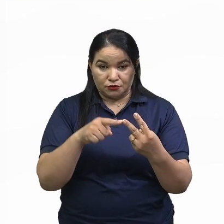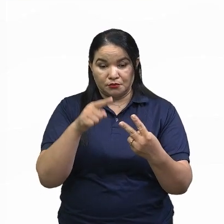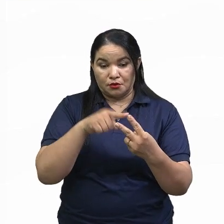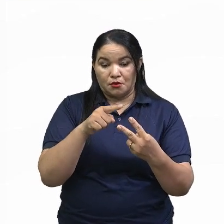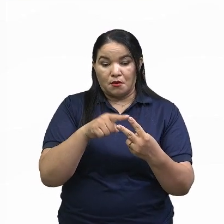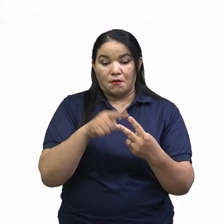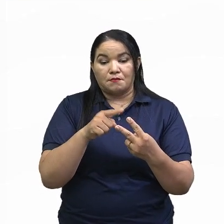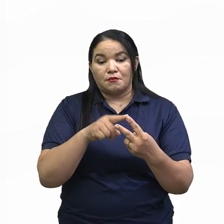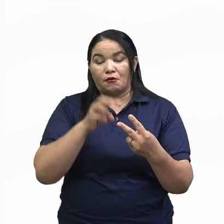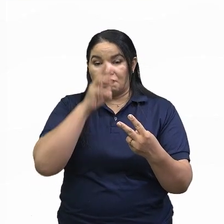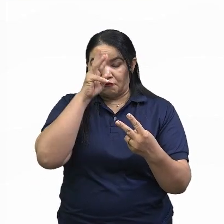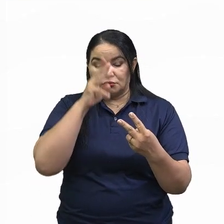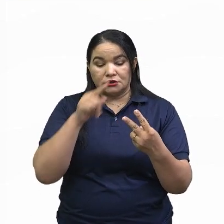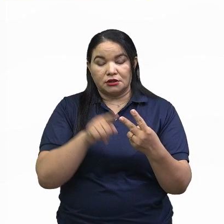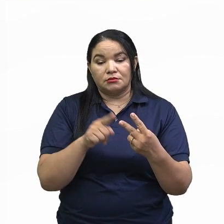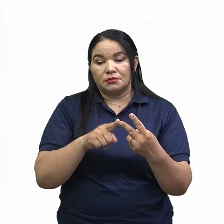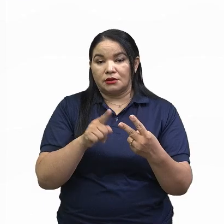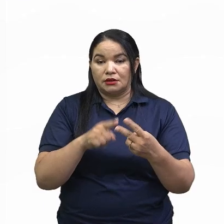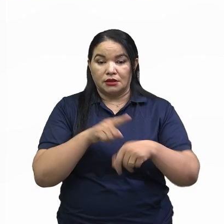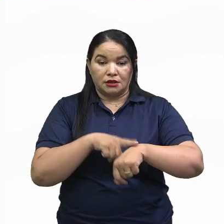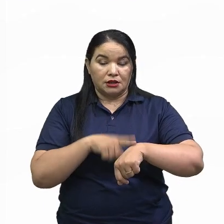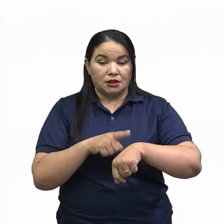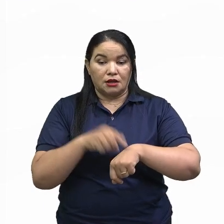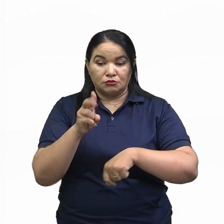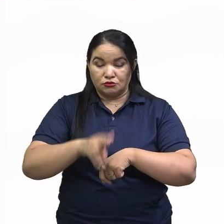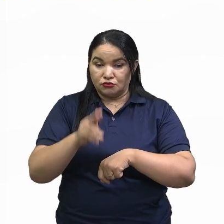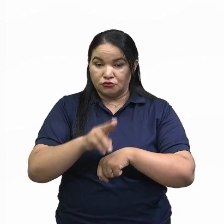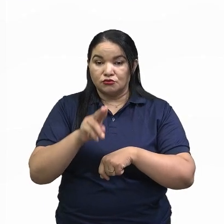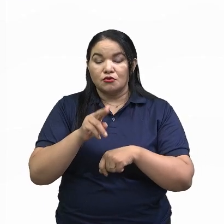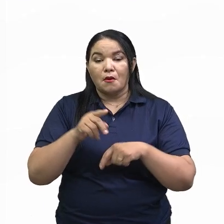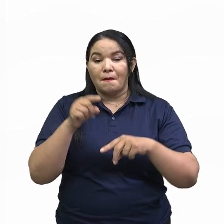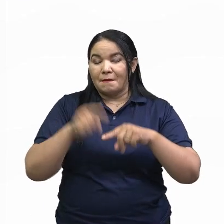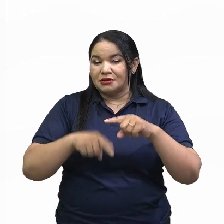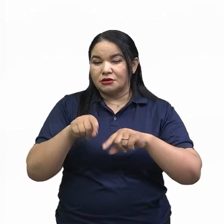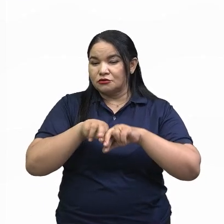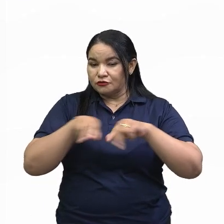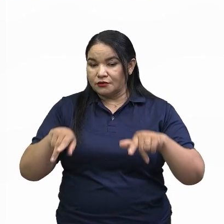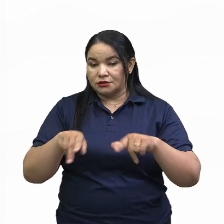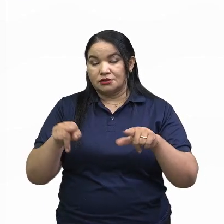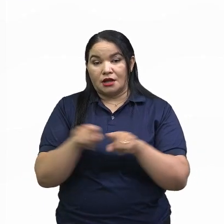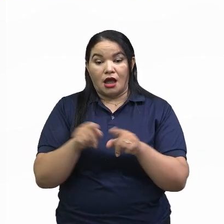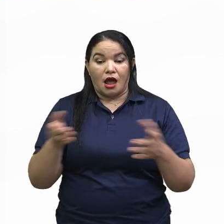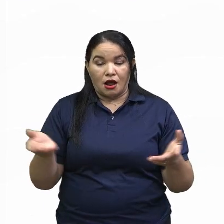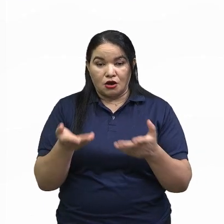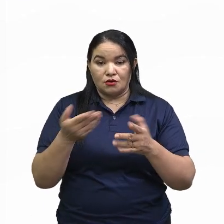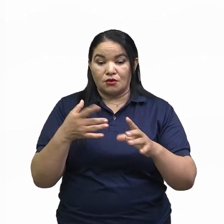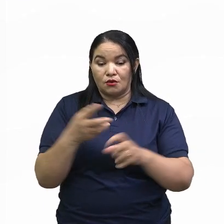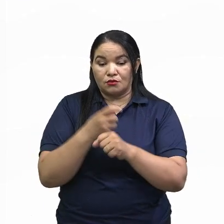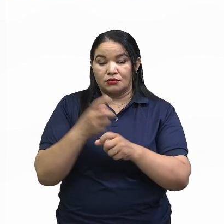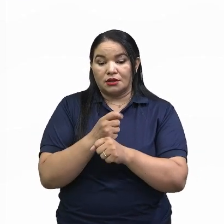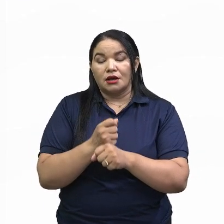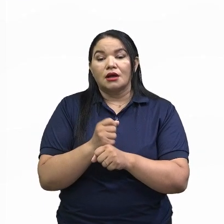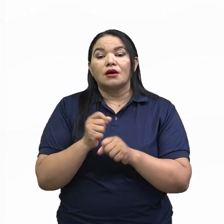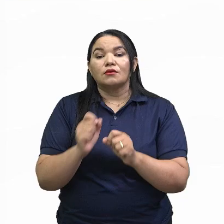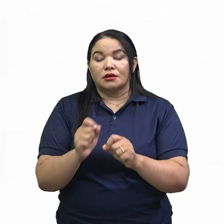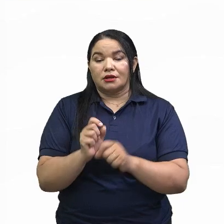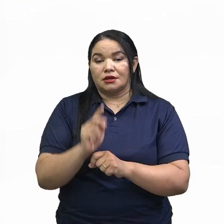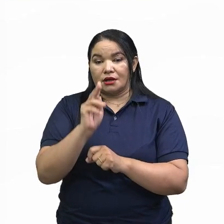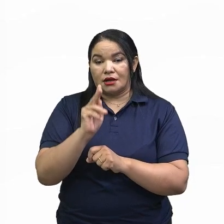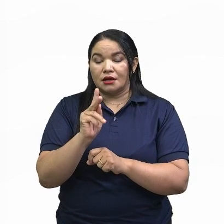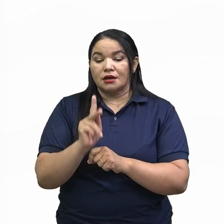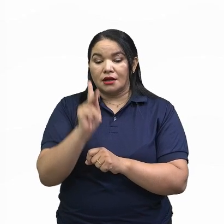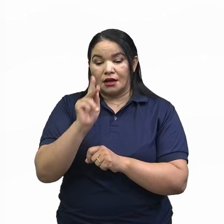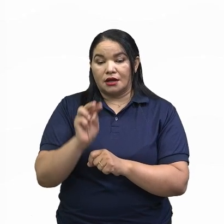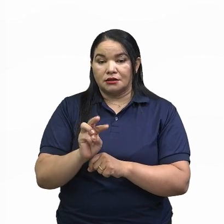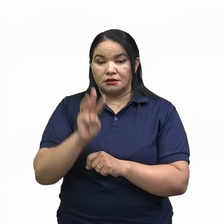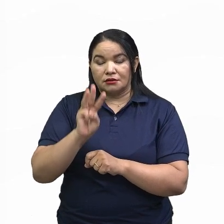e o tempo de uso dos aparelhos eletrodomésticos. E a gente vai calcular essa energia em kWh. Como é que se faz esse